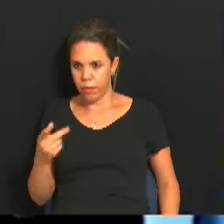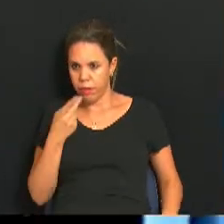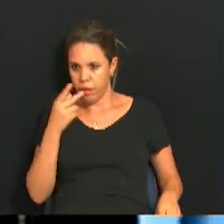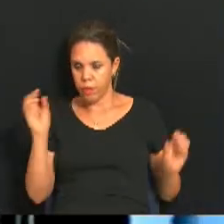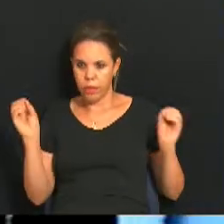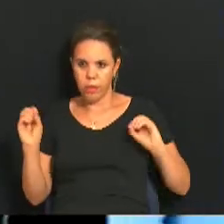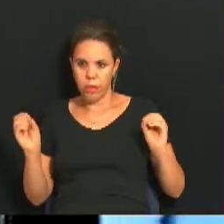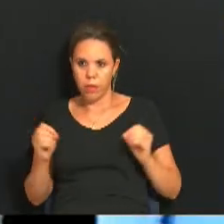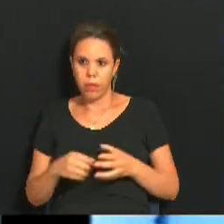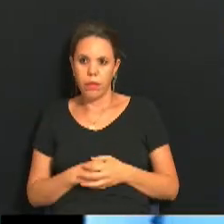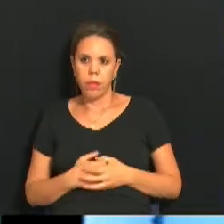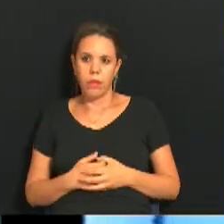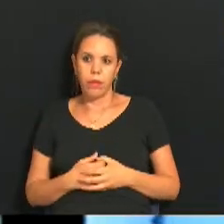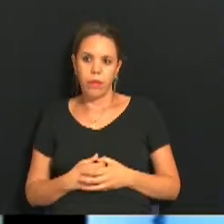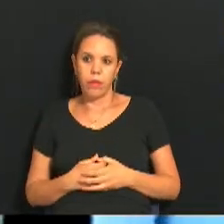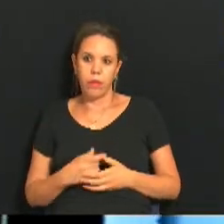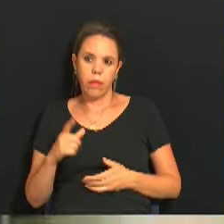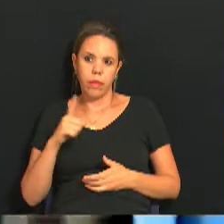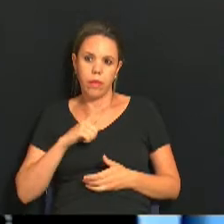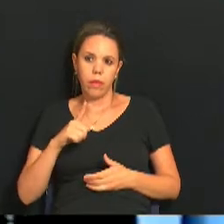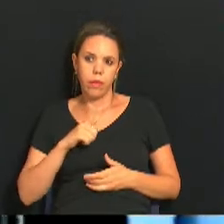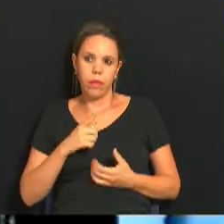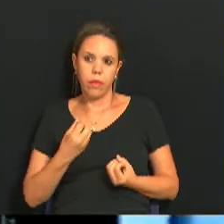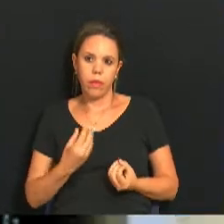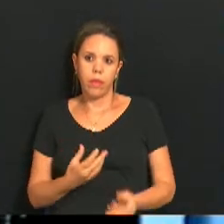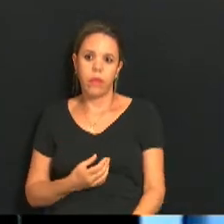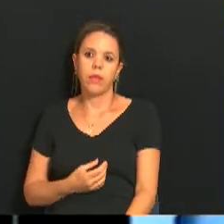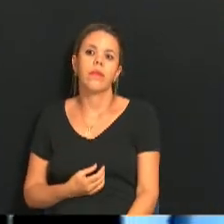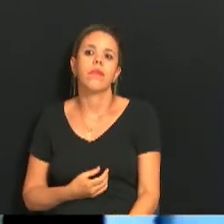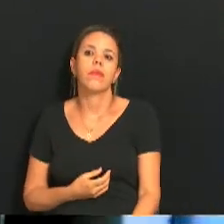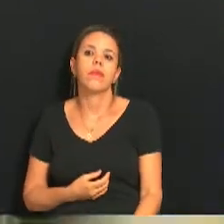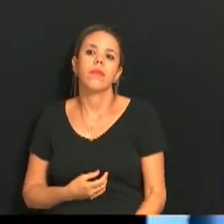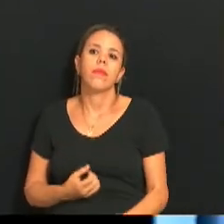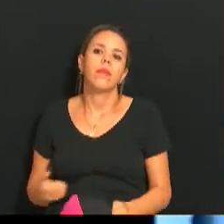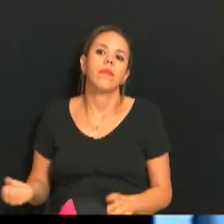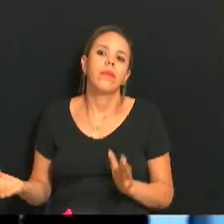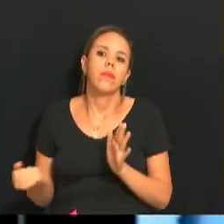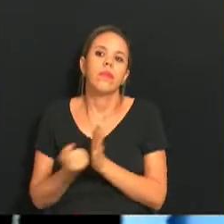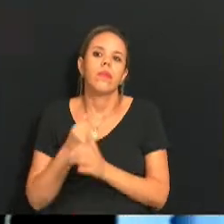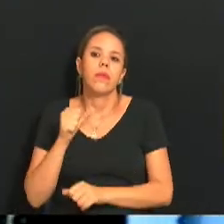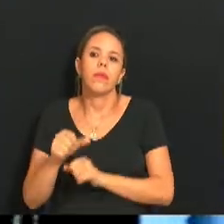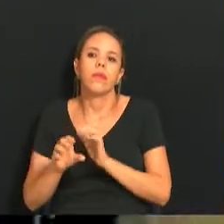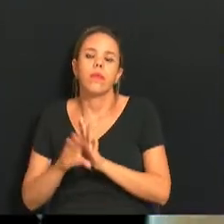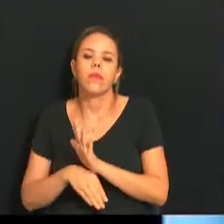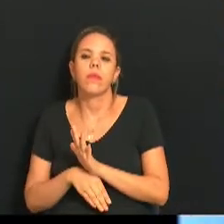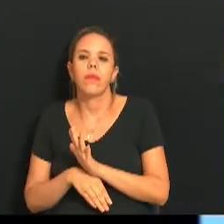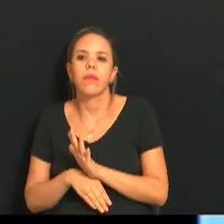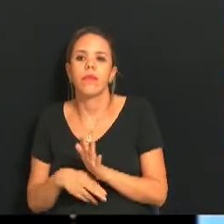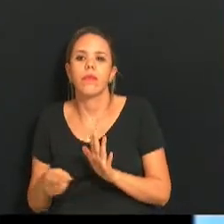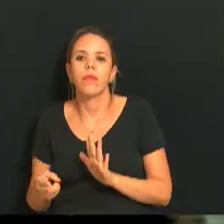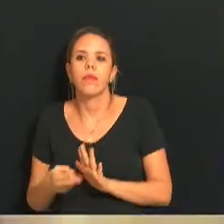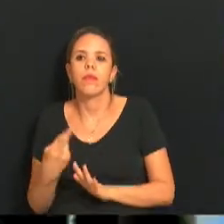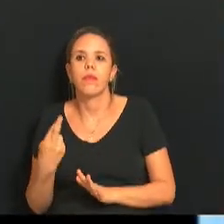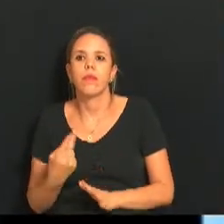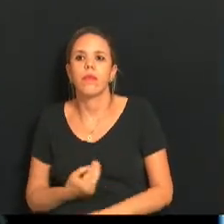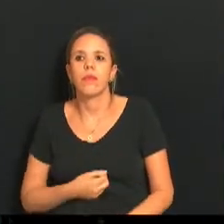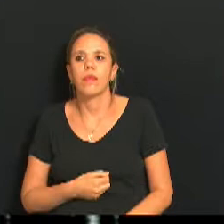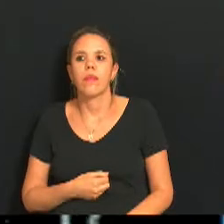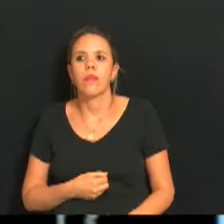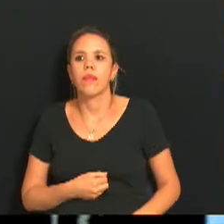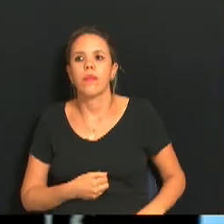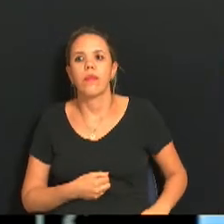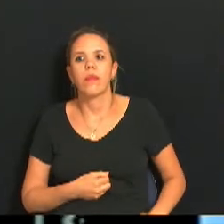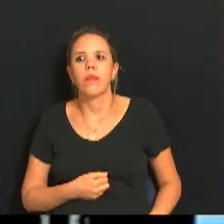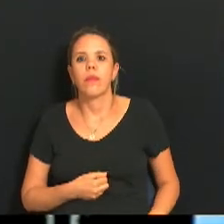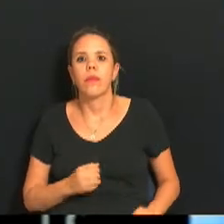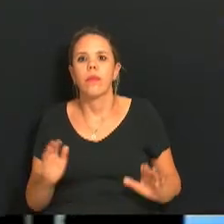é que houve qualquer informação fundamento de tombamento resolução sobre a área